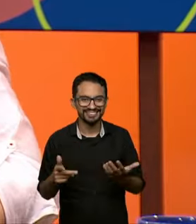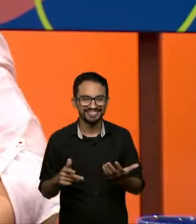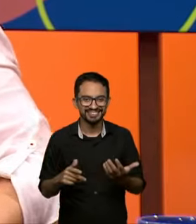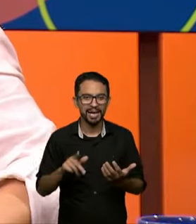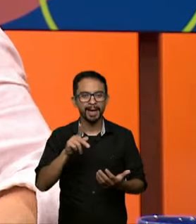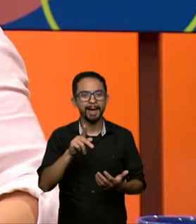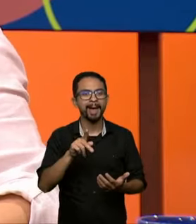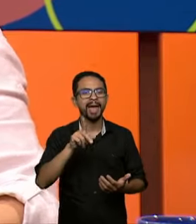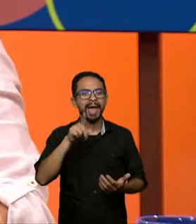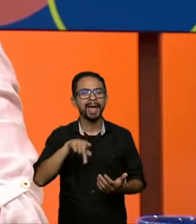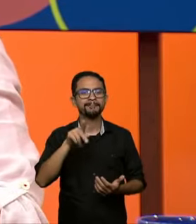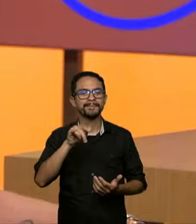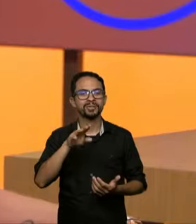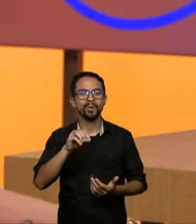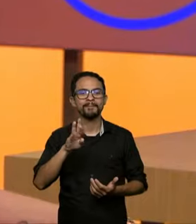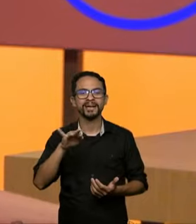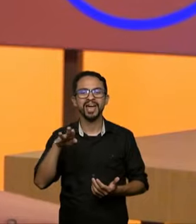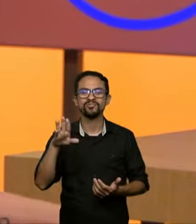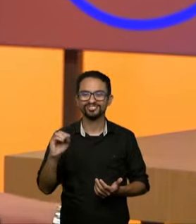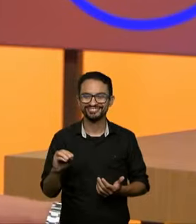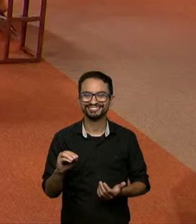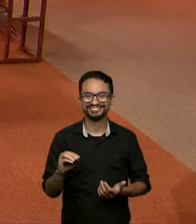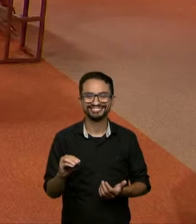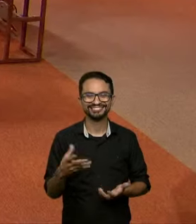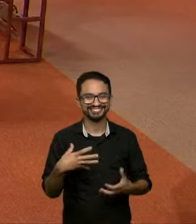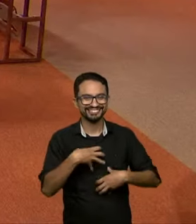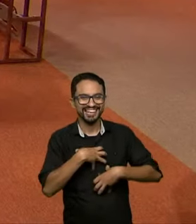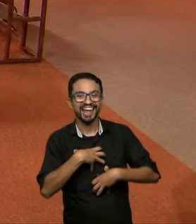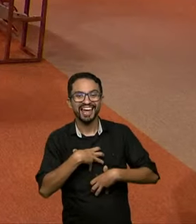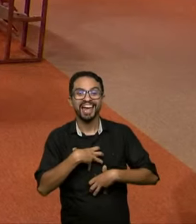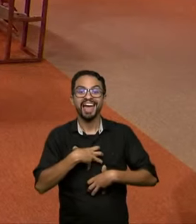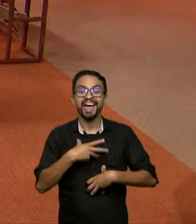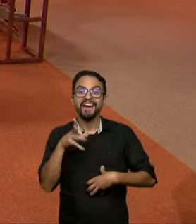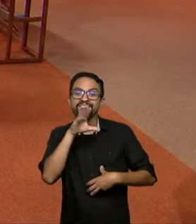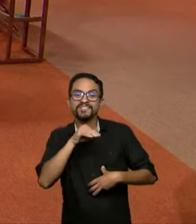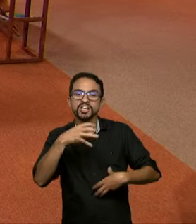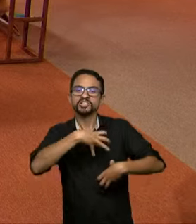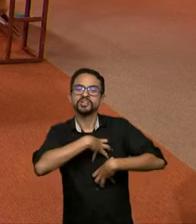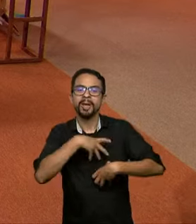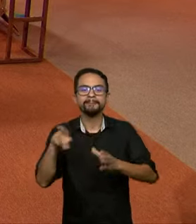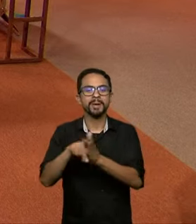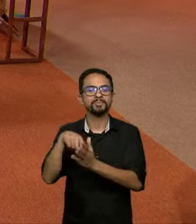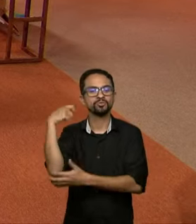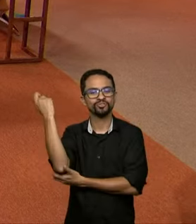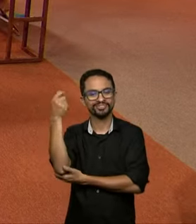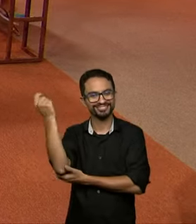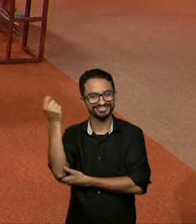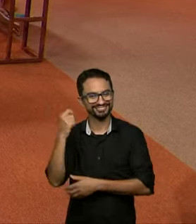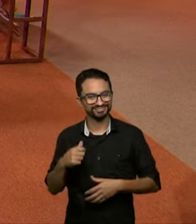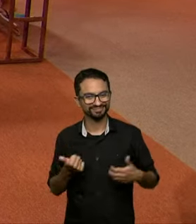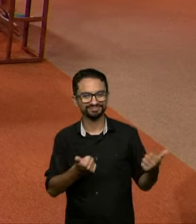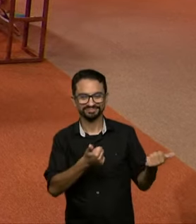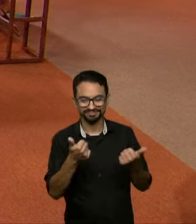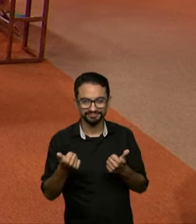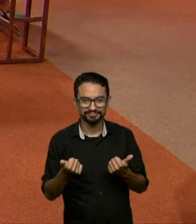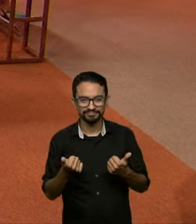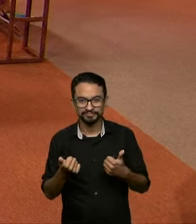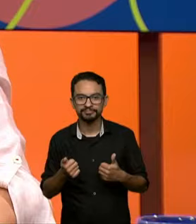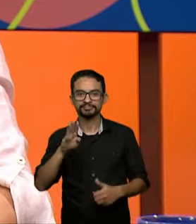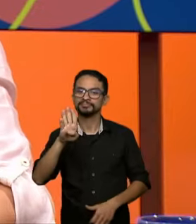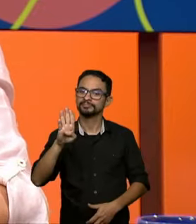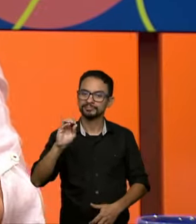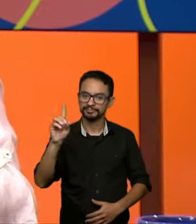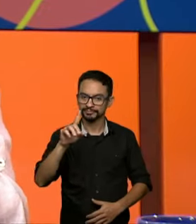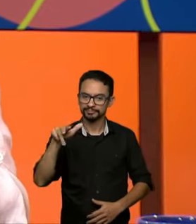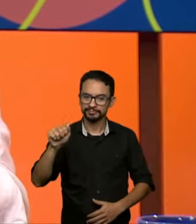Pato Branco, daí. Daí. A Bozena, eu